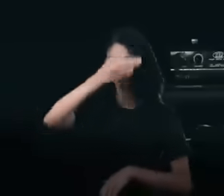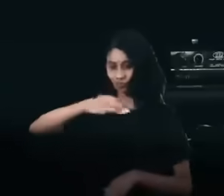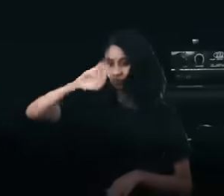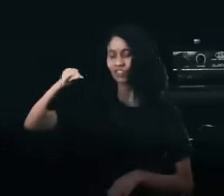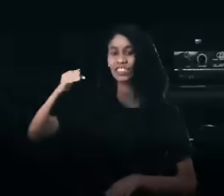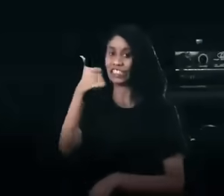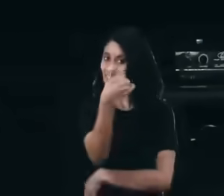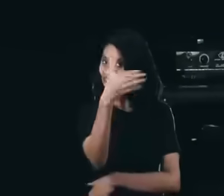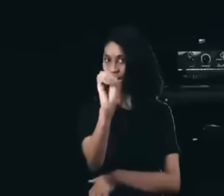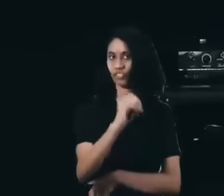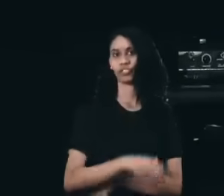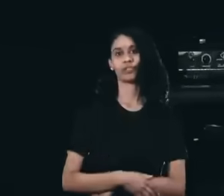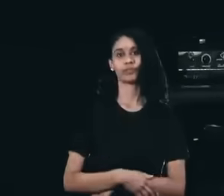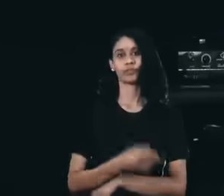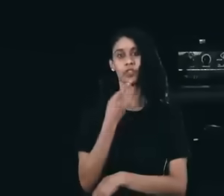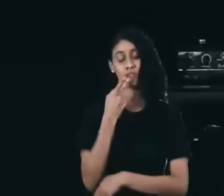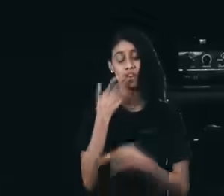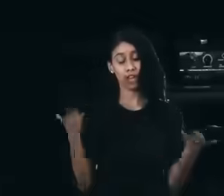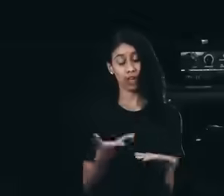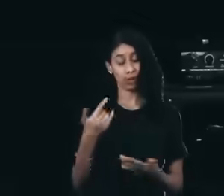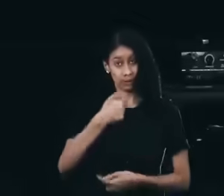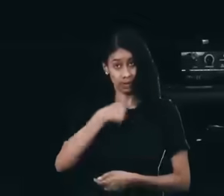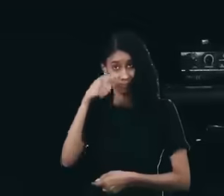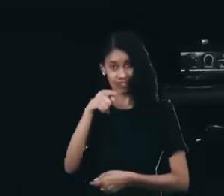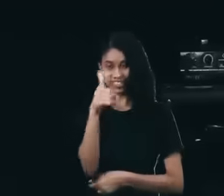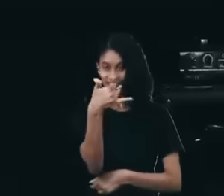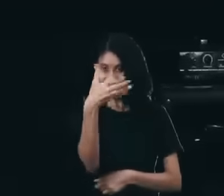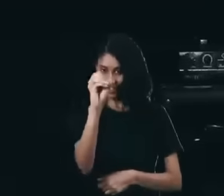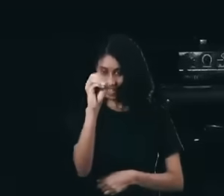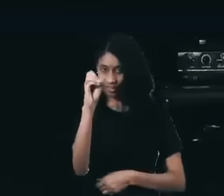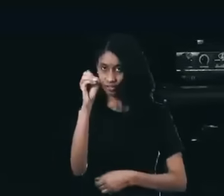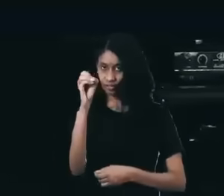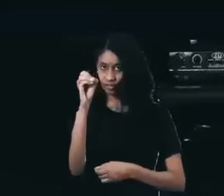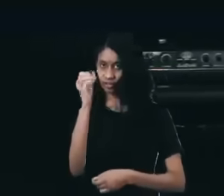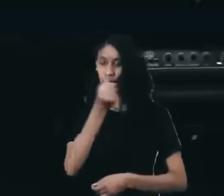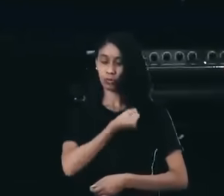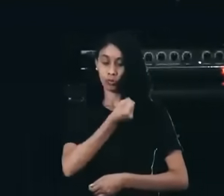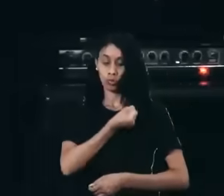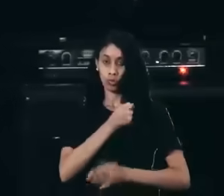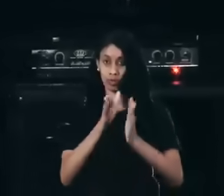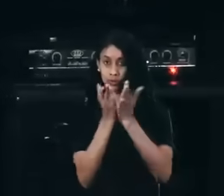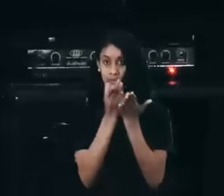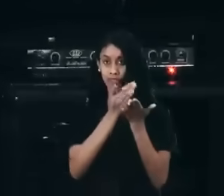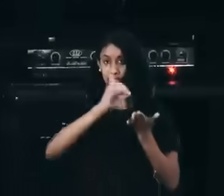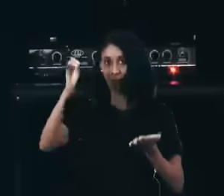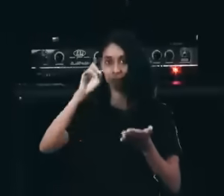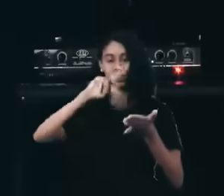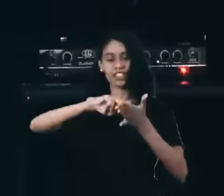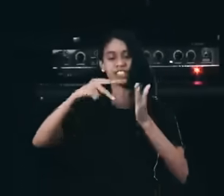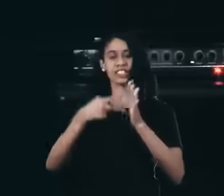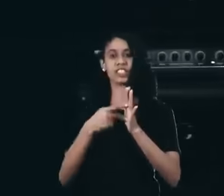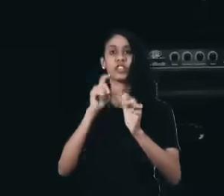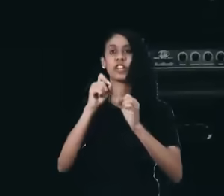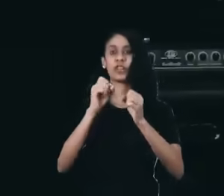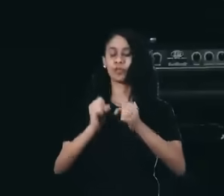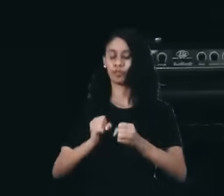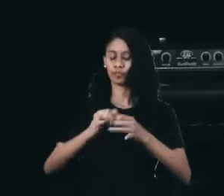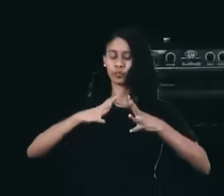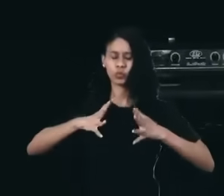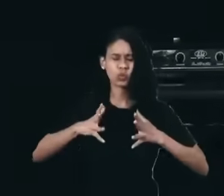uma coisa para mim e para você que talvez você não saiba. 10 na Bíblia é um número que significa